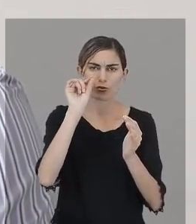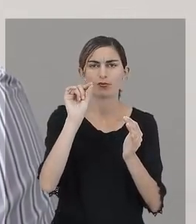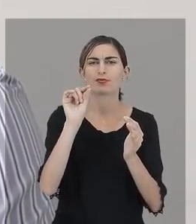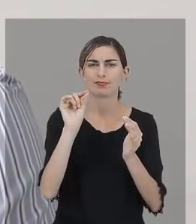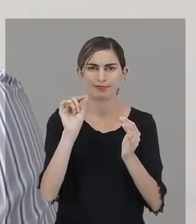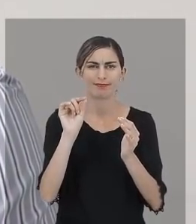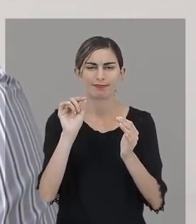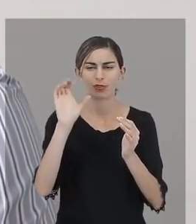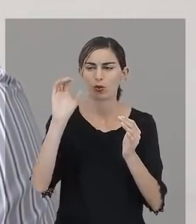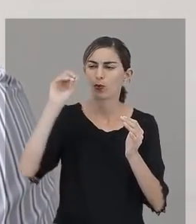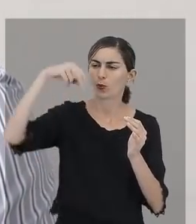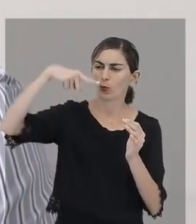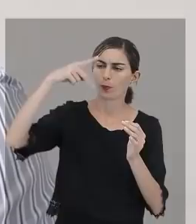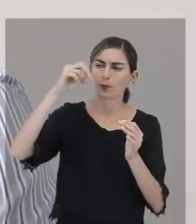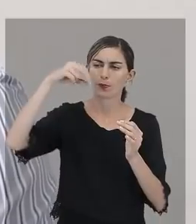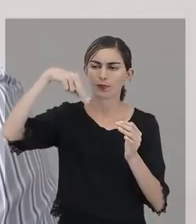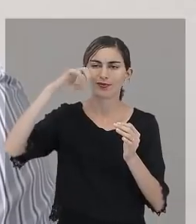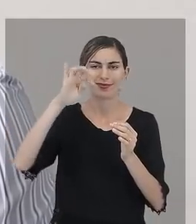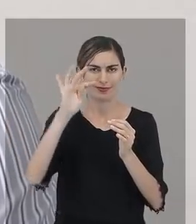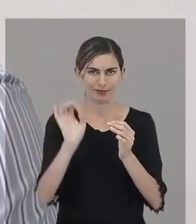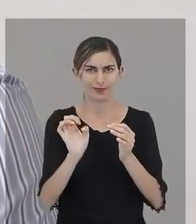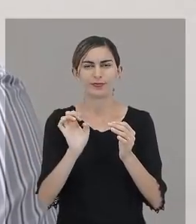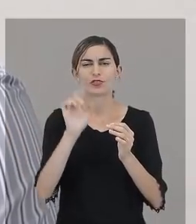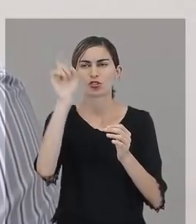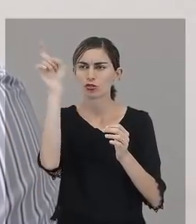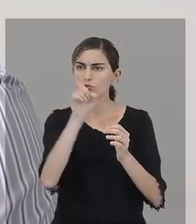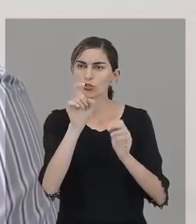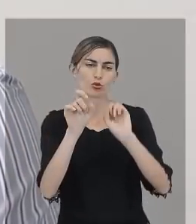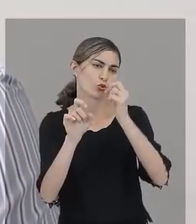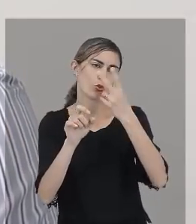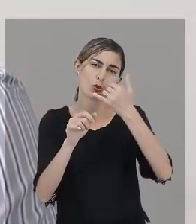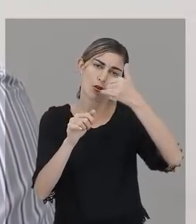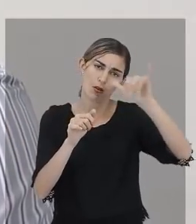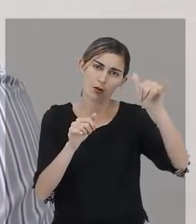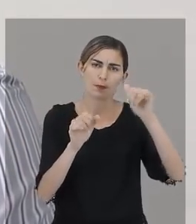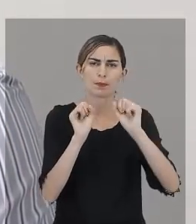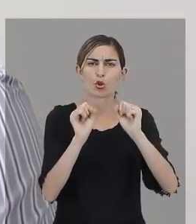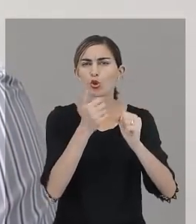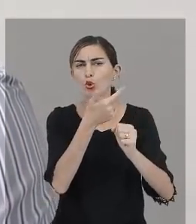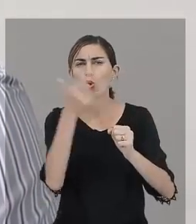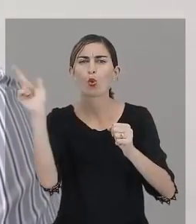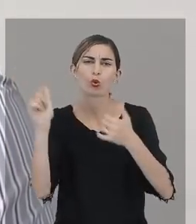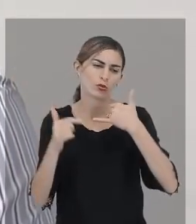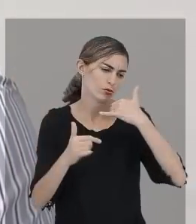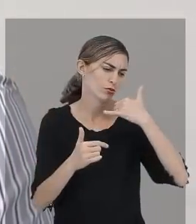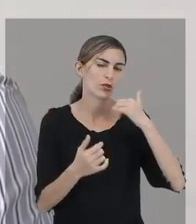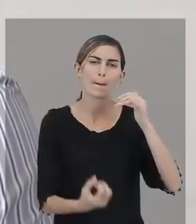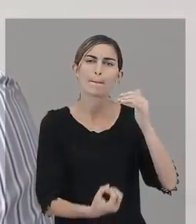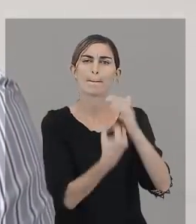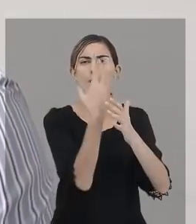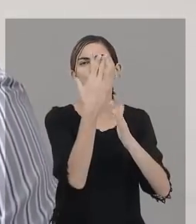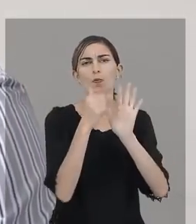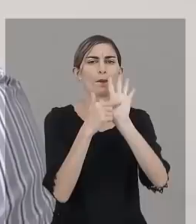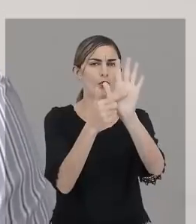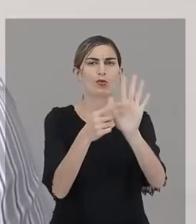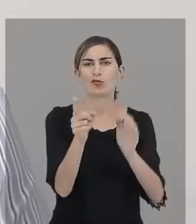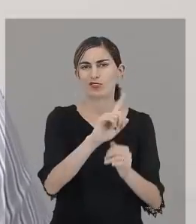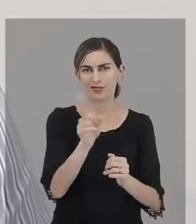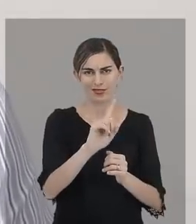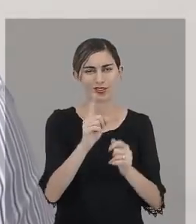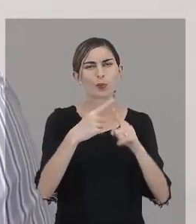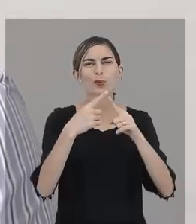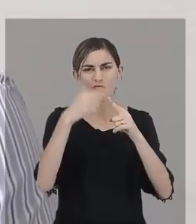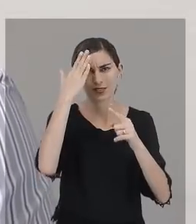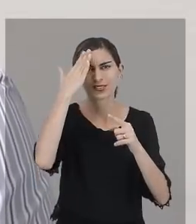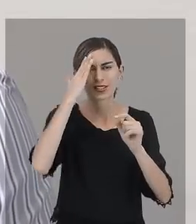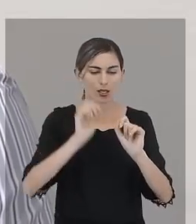definir um componente com a posição x e y num dispositivo, pode ser que em outro dispositivo esse componente nem apareça, porque você sabe que o